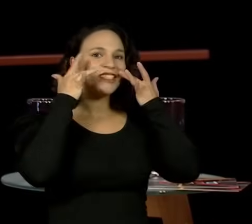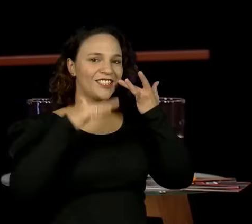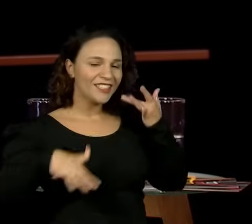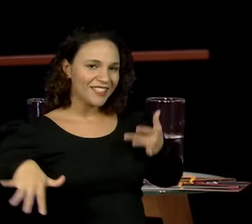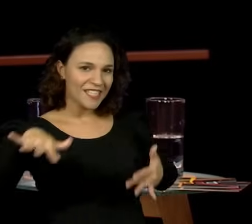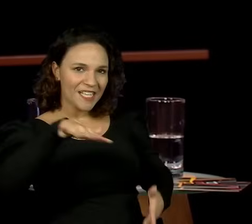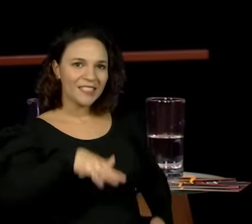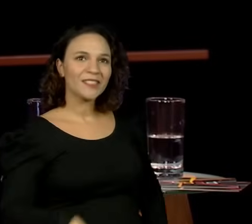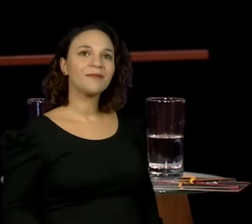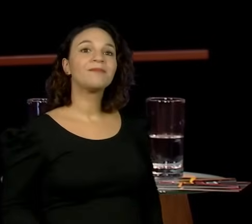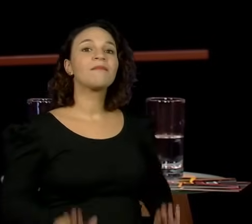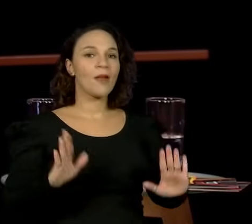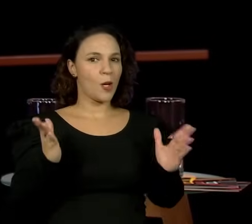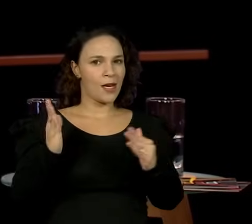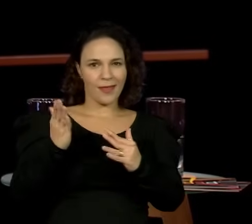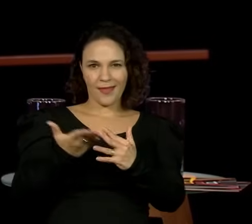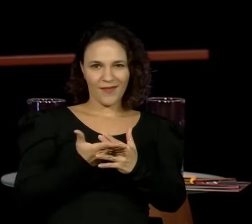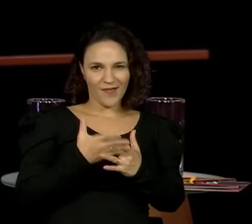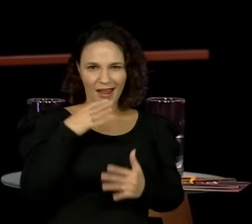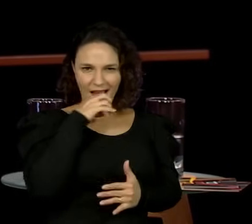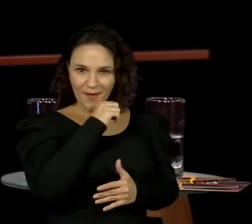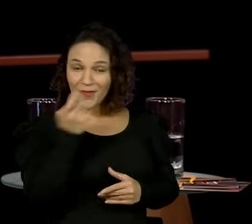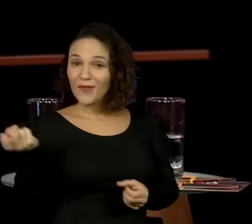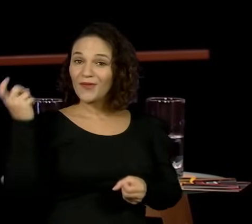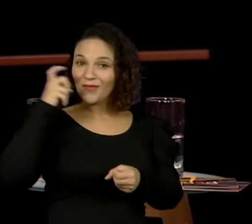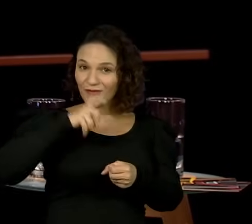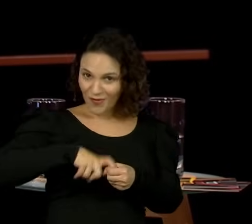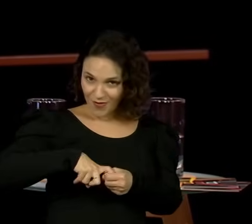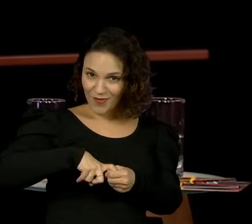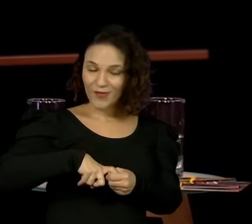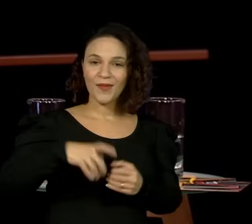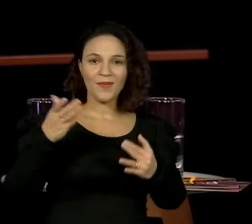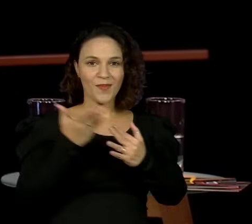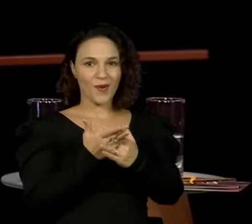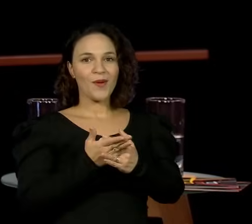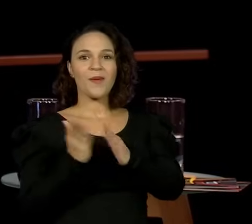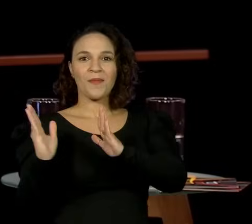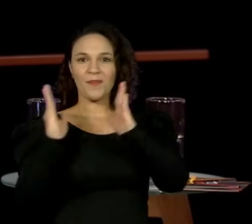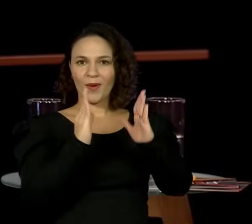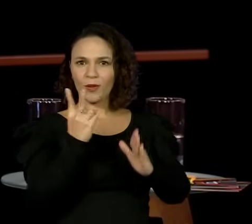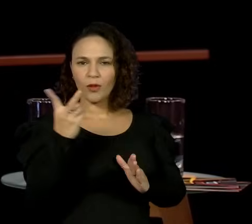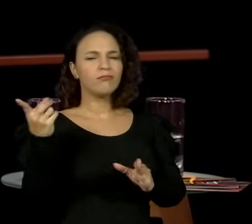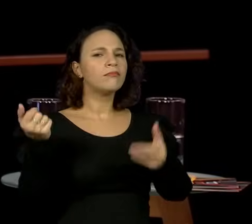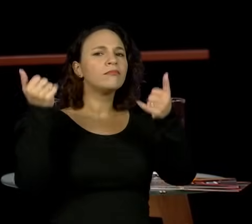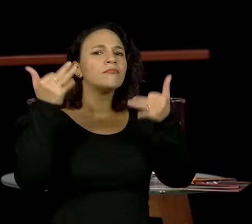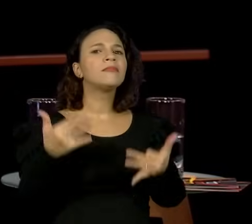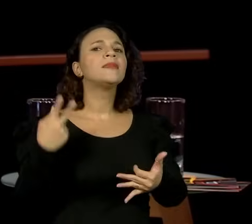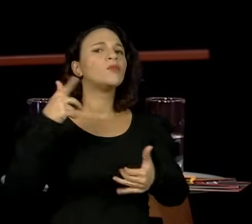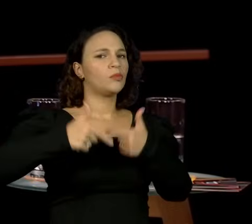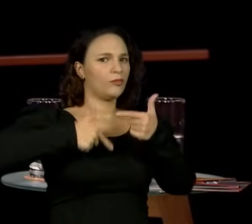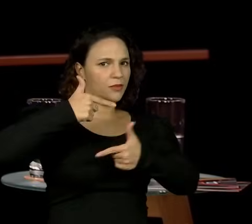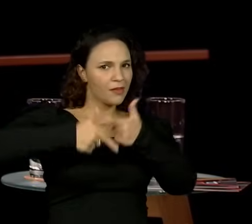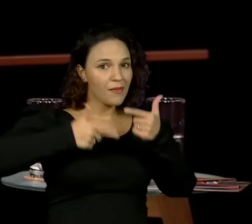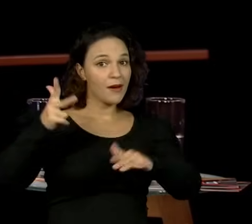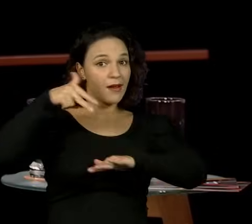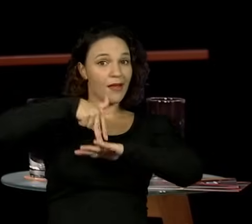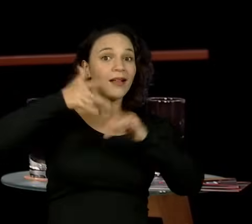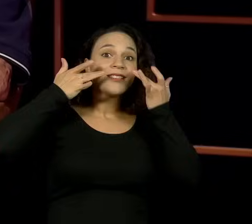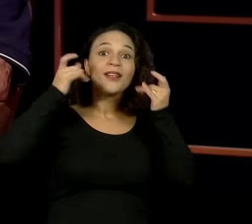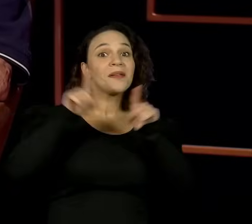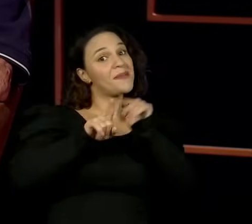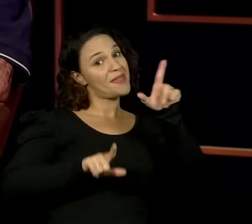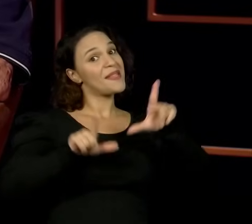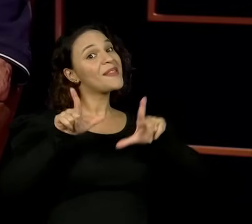palcos. Nós vamos fazer um pequeno intervalo. Na volta, no segundo bloco, nós vamos falar um pouco do seu trabalho, não só nos palcos, como também